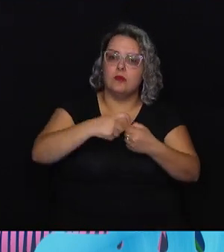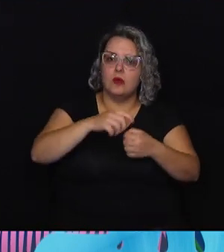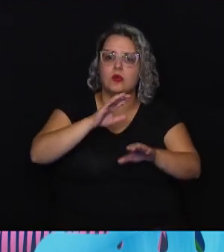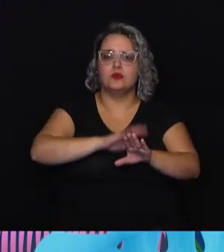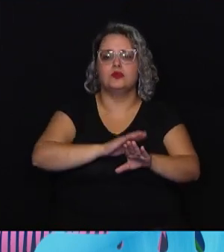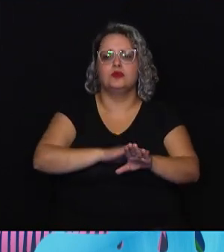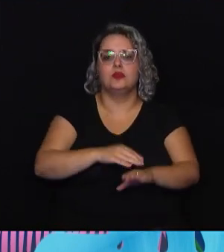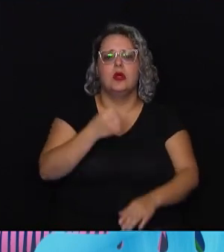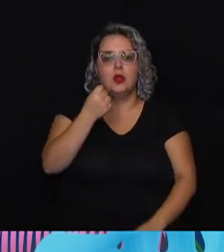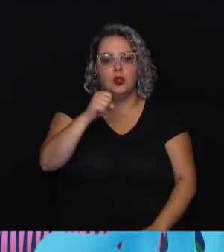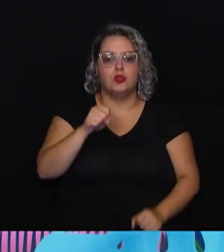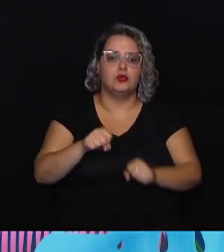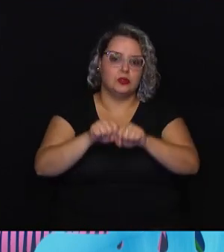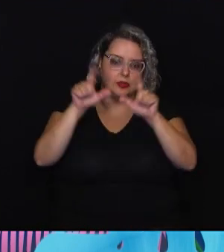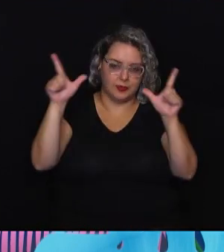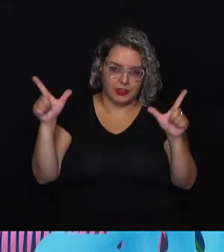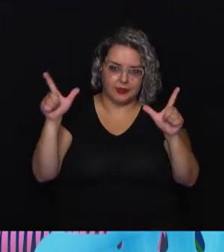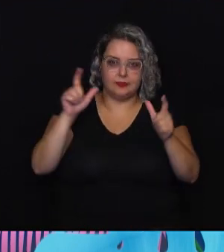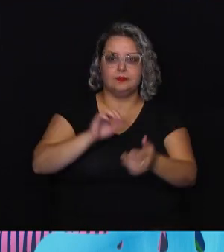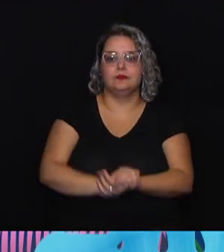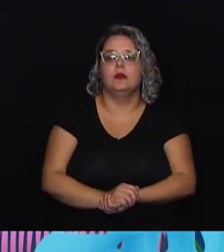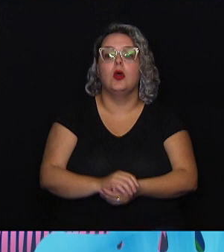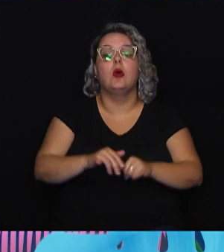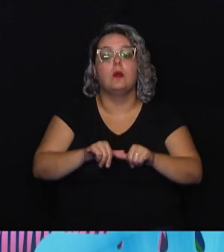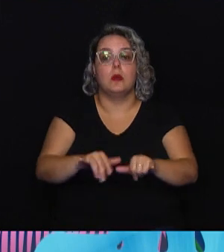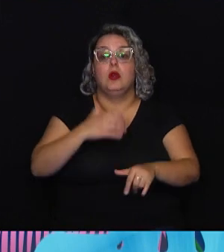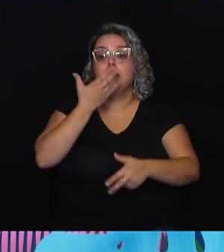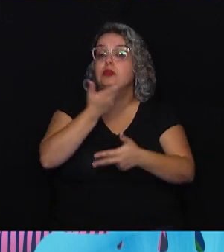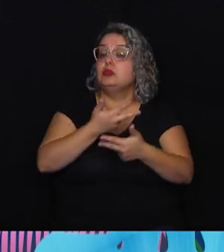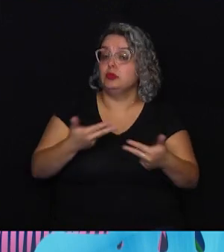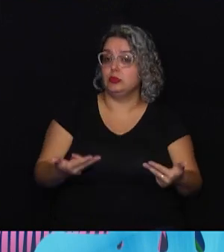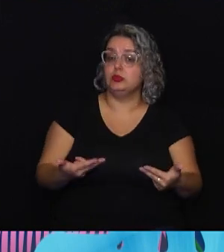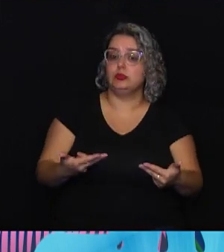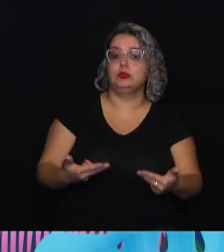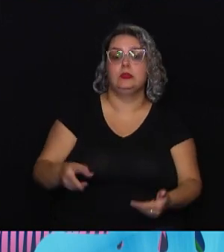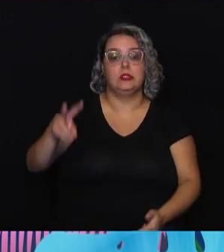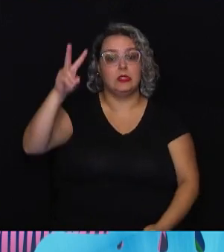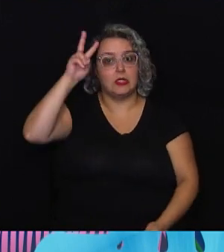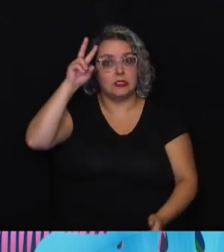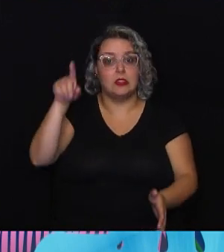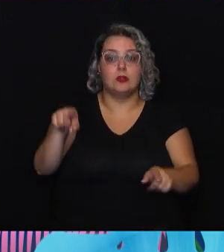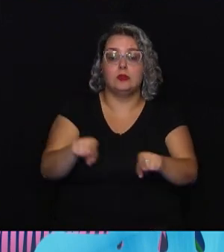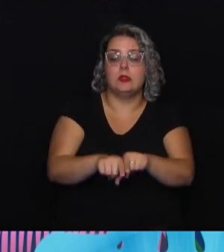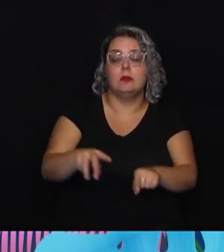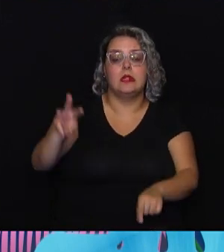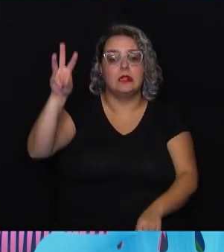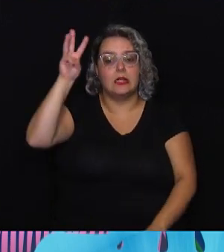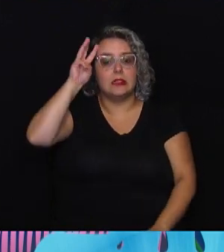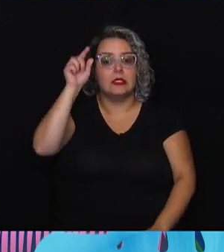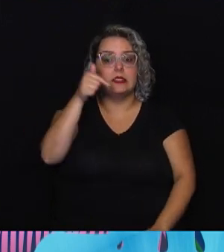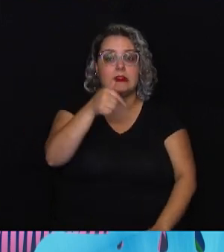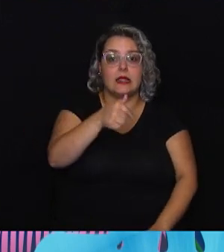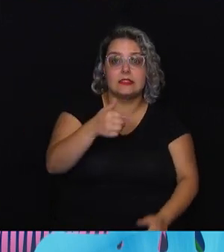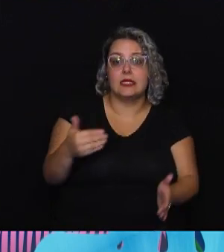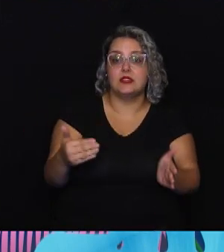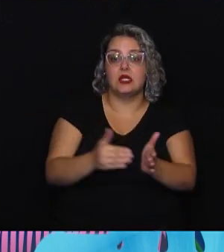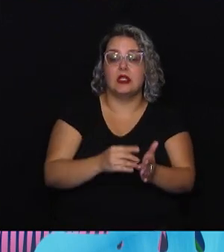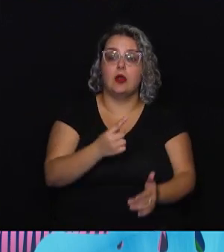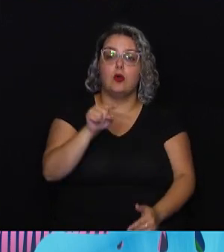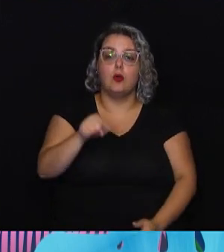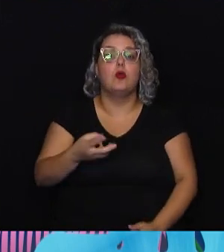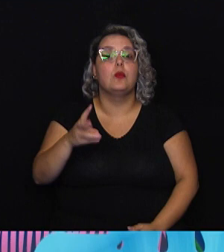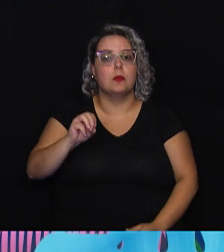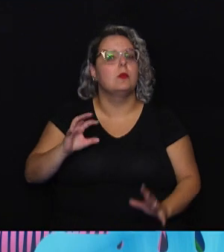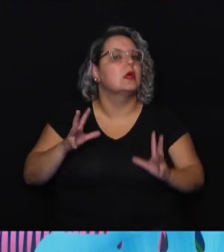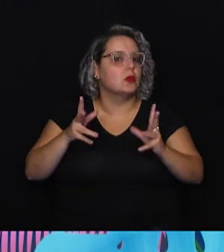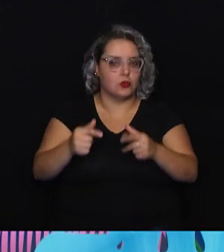às 8 horas da manhã. O mercado de hortifruti funciona na segunda e na terça, das 7 da manhã à 1h30 da tarde para o público em